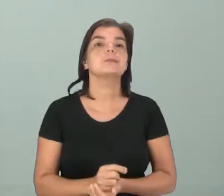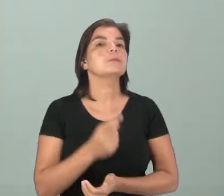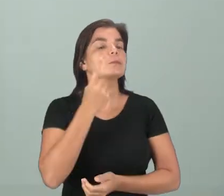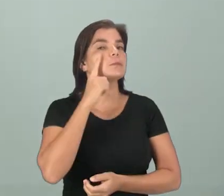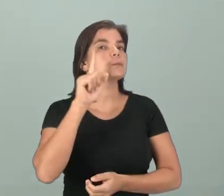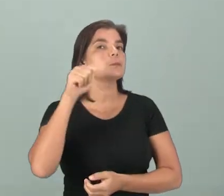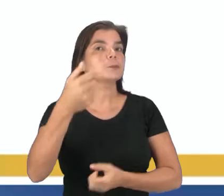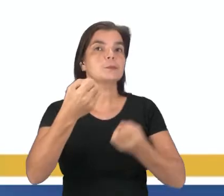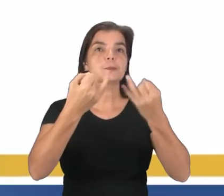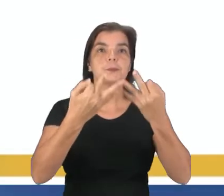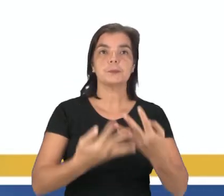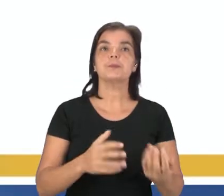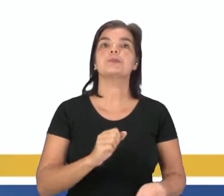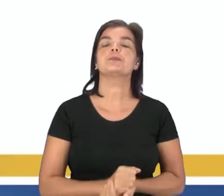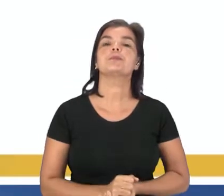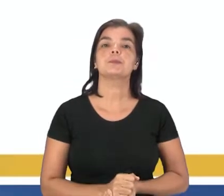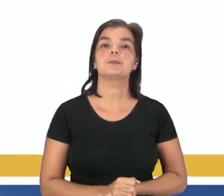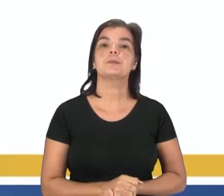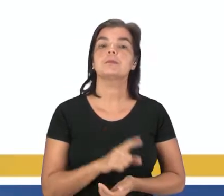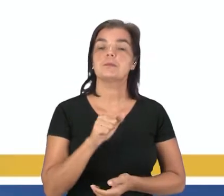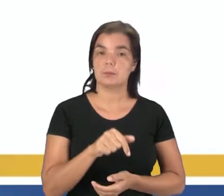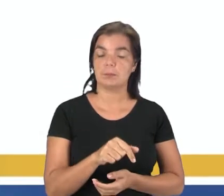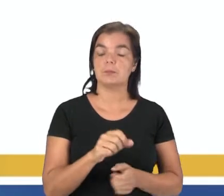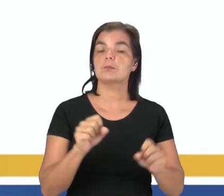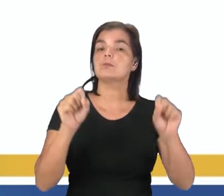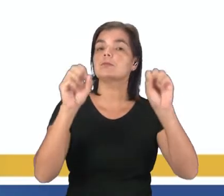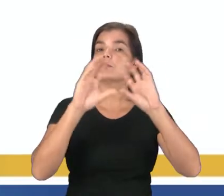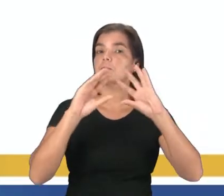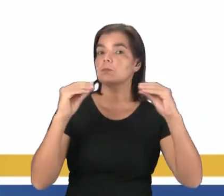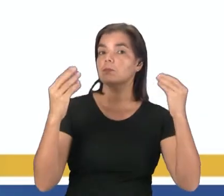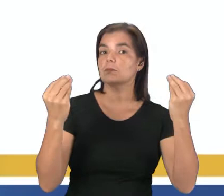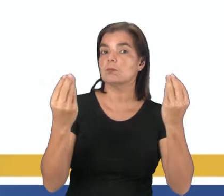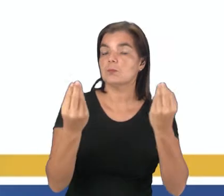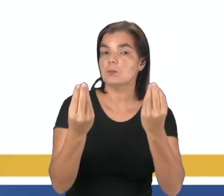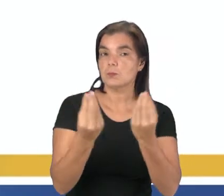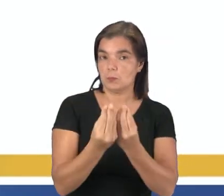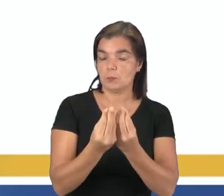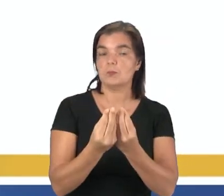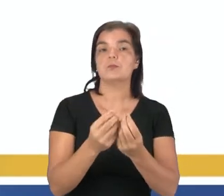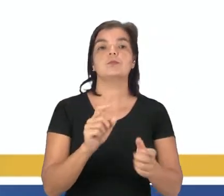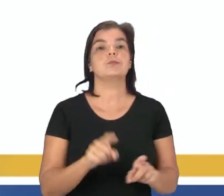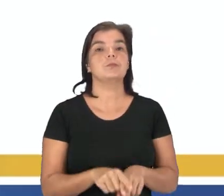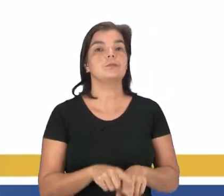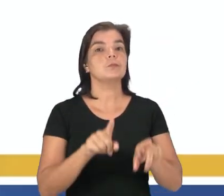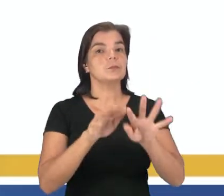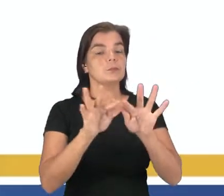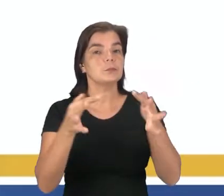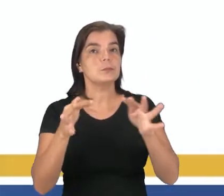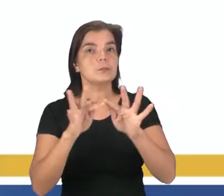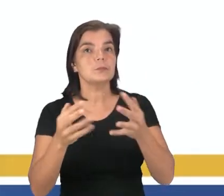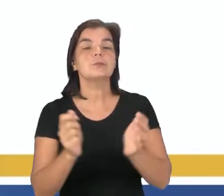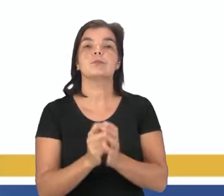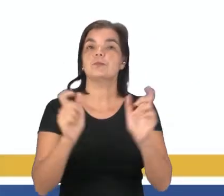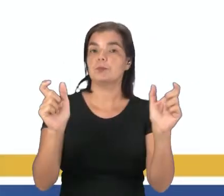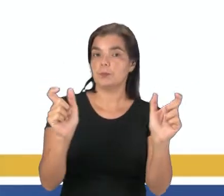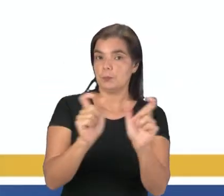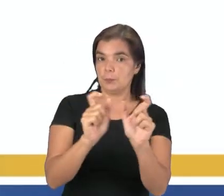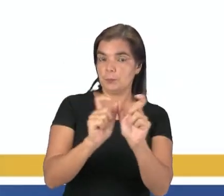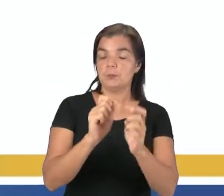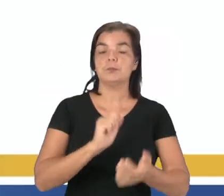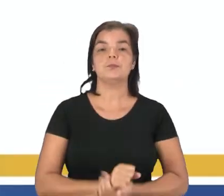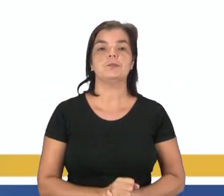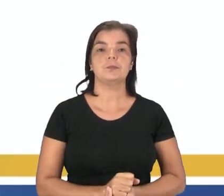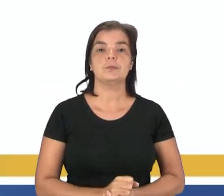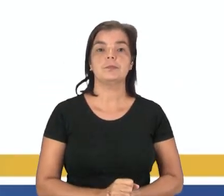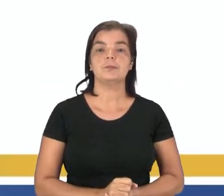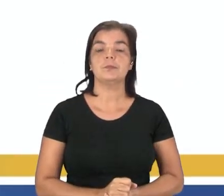ver o próximo conceito. O próximo aí é a respeito de substâncias. Nós temos substâncias que são substâncias simples e substâncias que